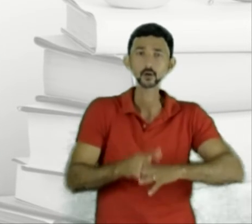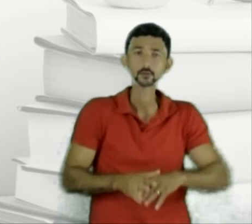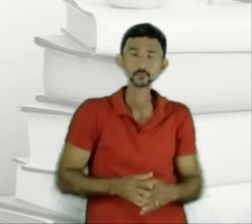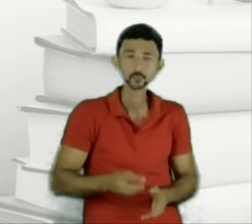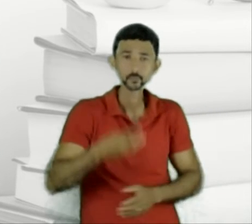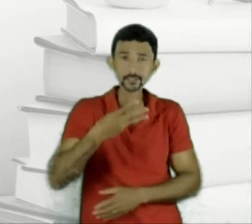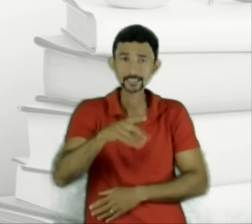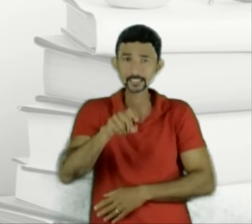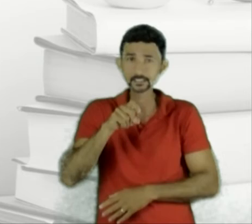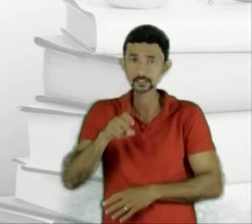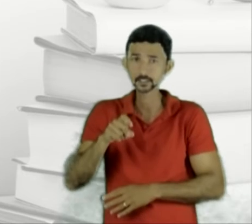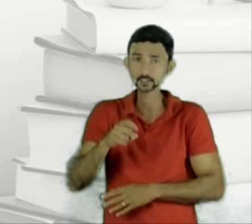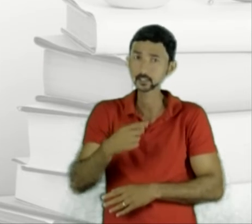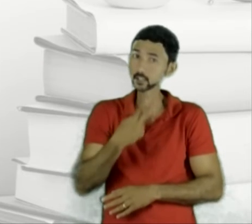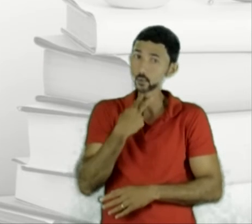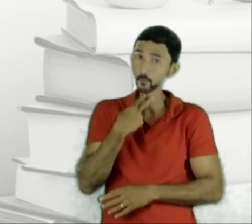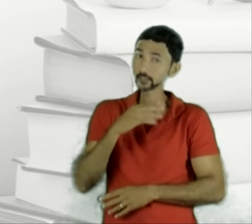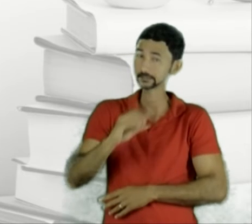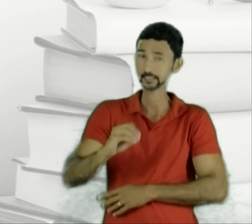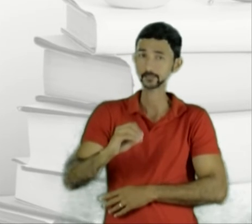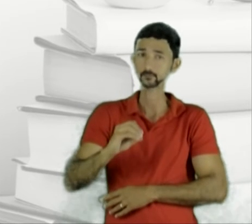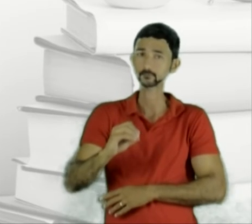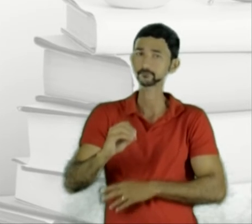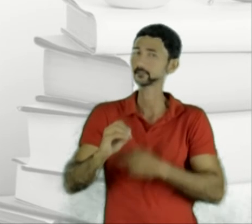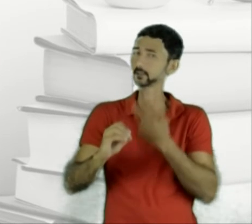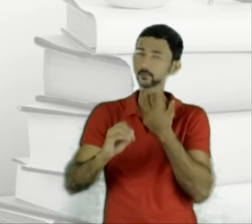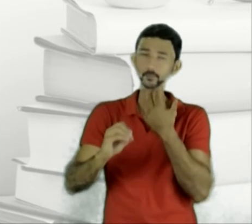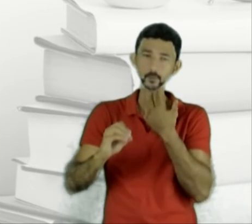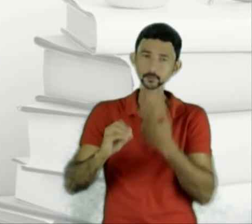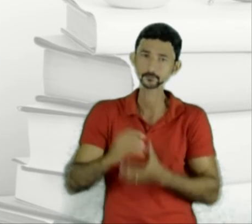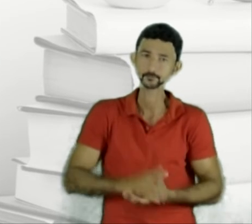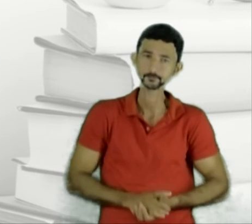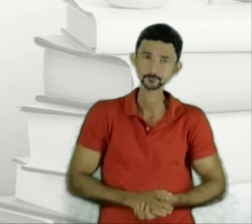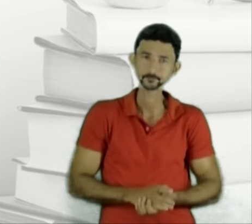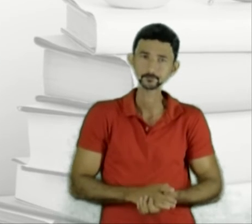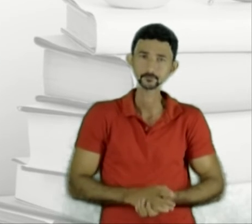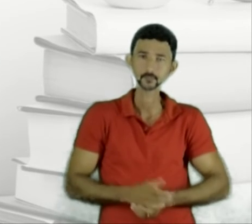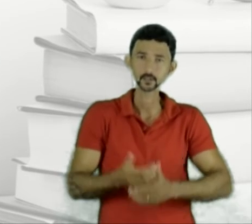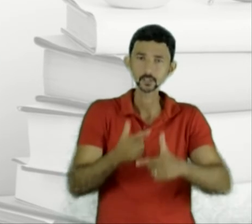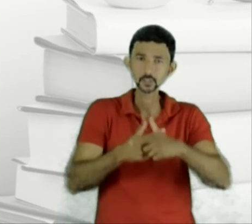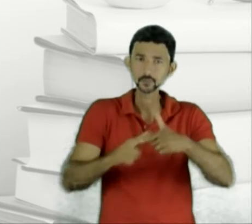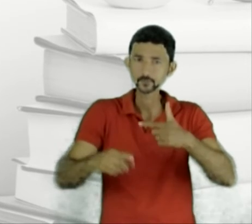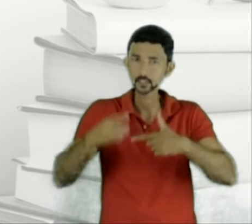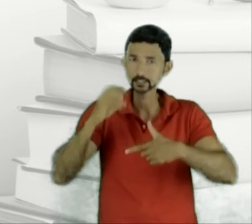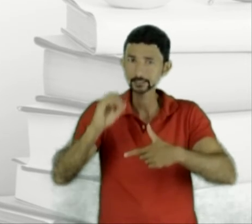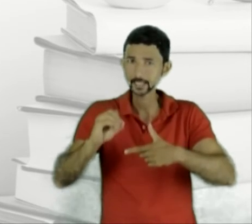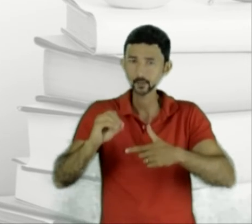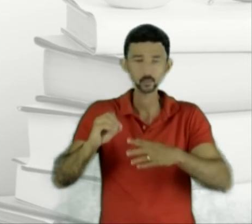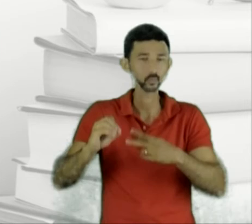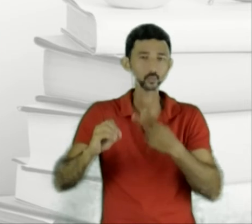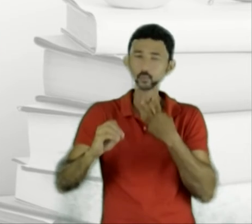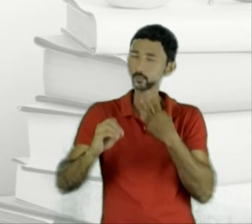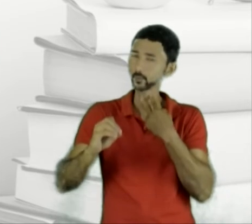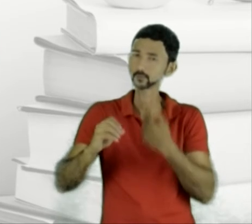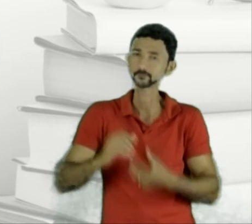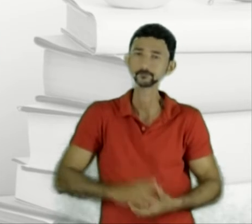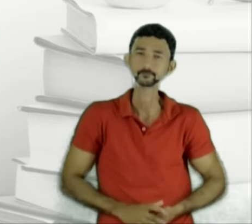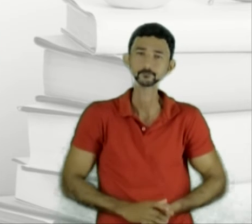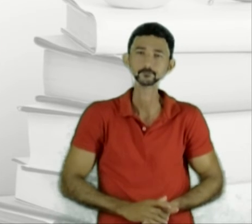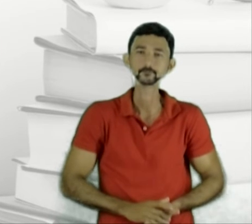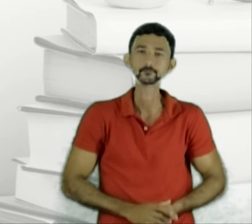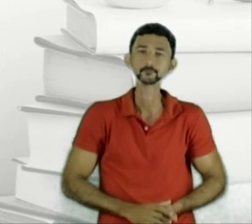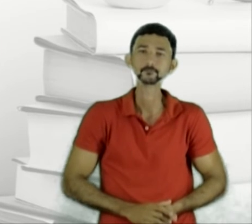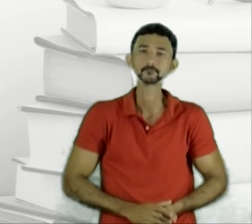aí, o 3x ao quadrado ele não pode ser zero. Certo? Não pode existir divisão por zero na matemática. O